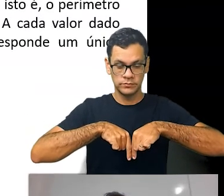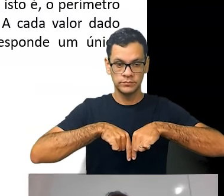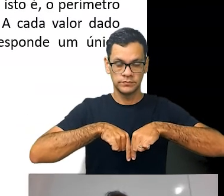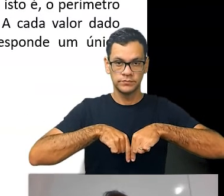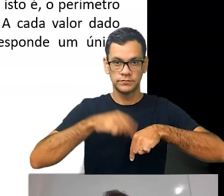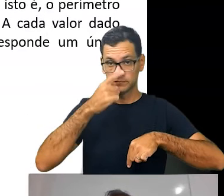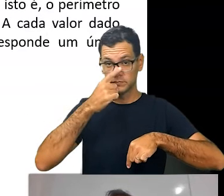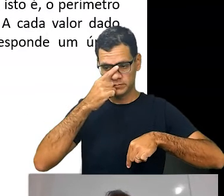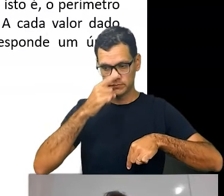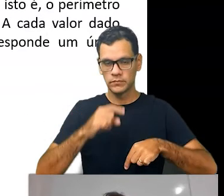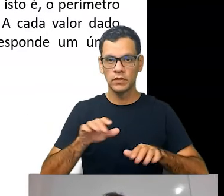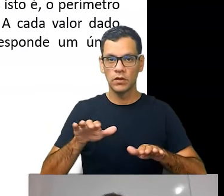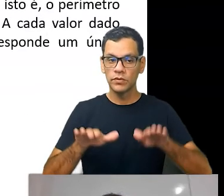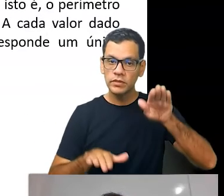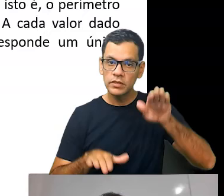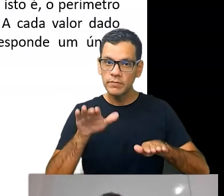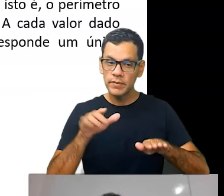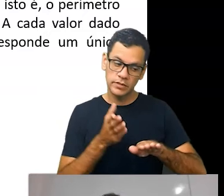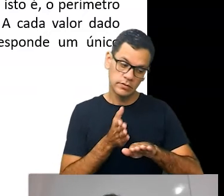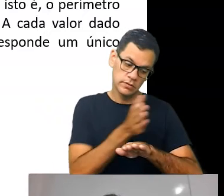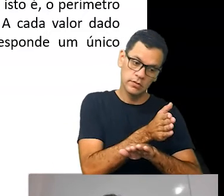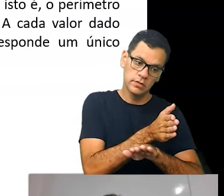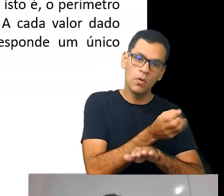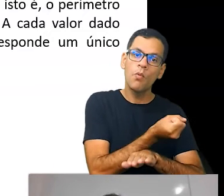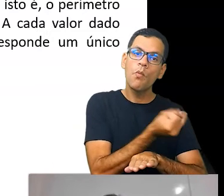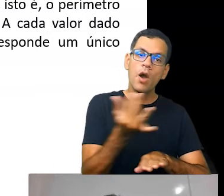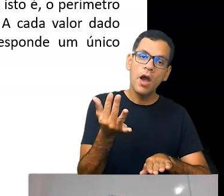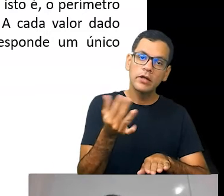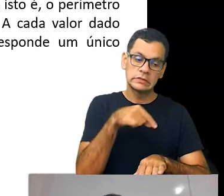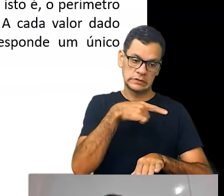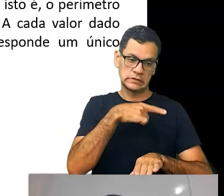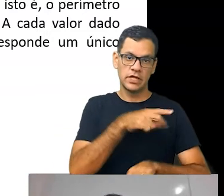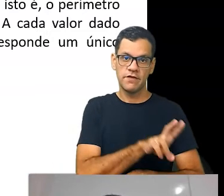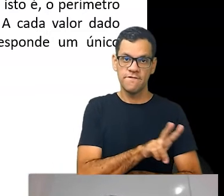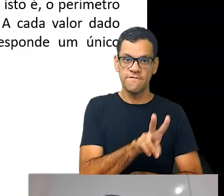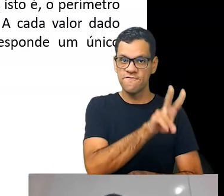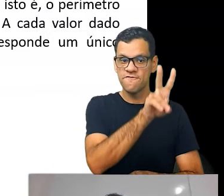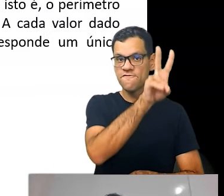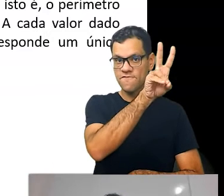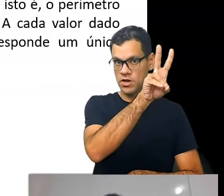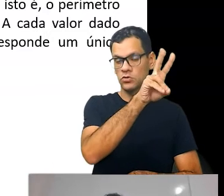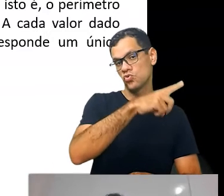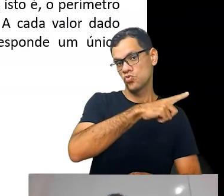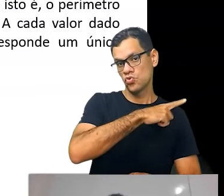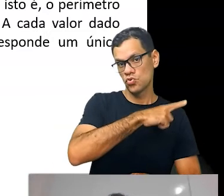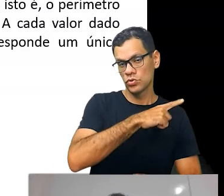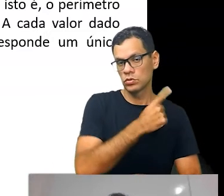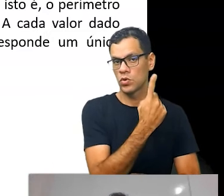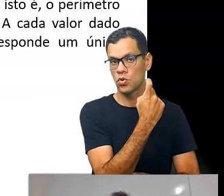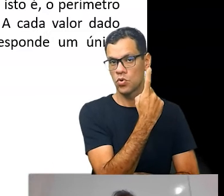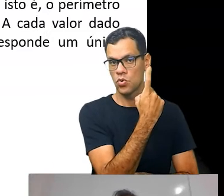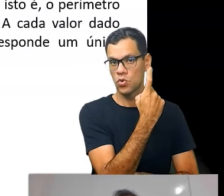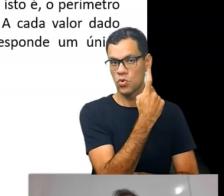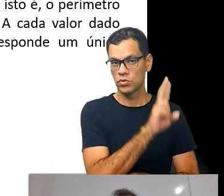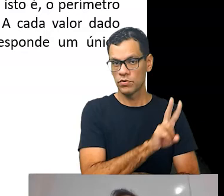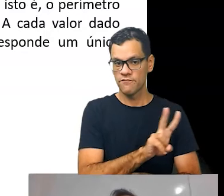dado em função da medida de seu lado. Isto é, o perímetro depende da medida do lado. A cada valor dado